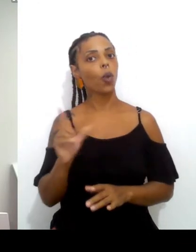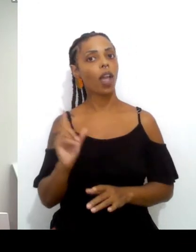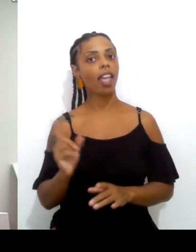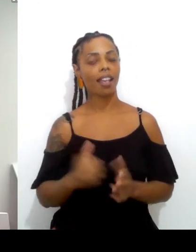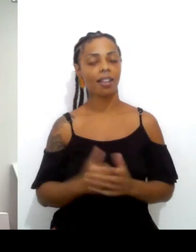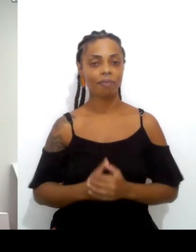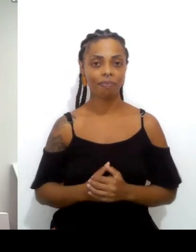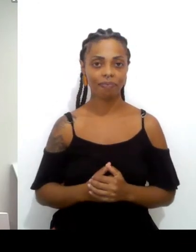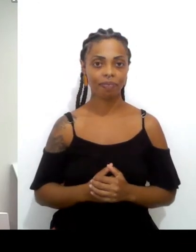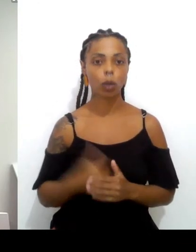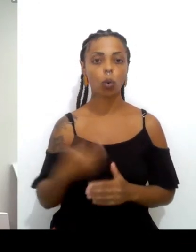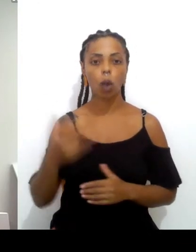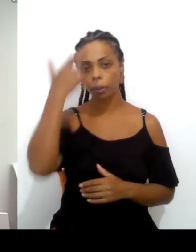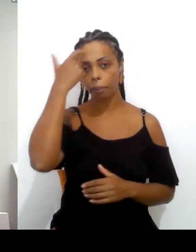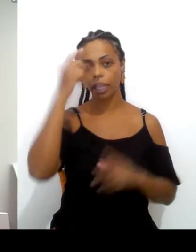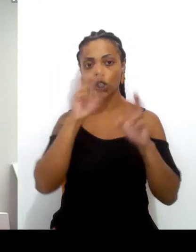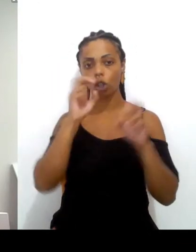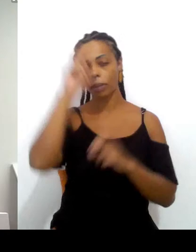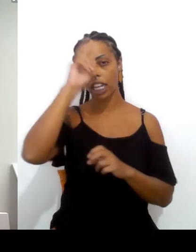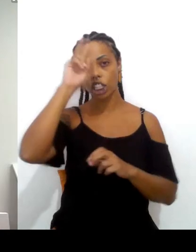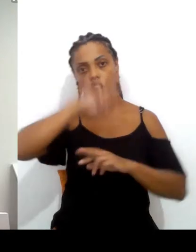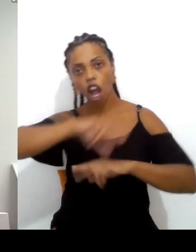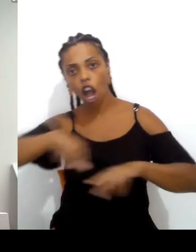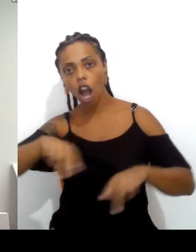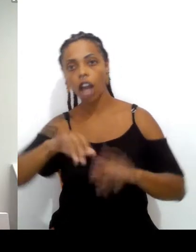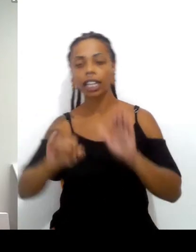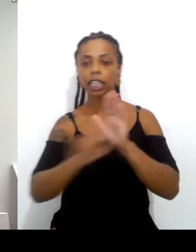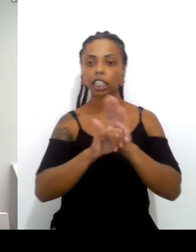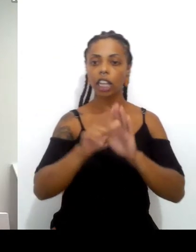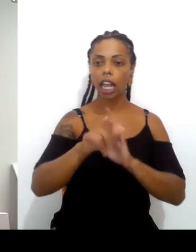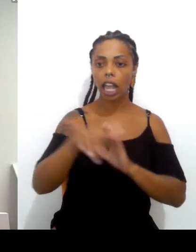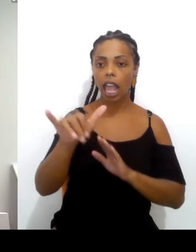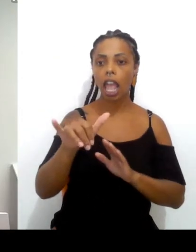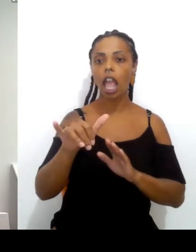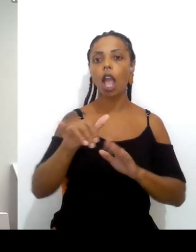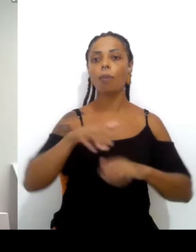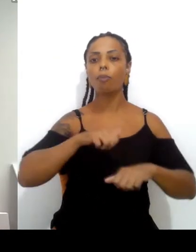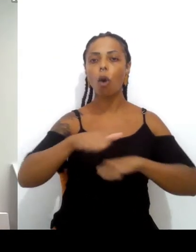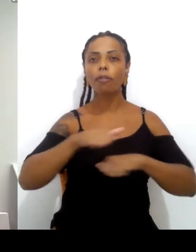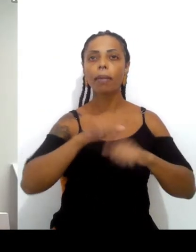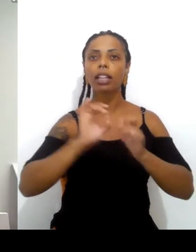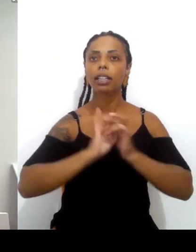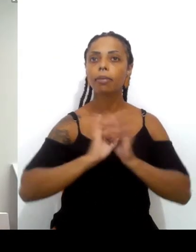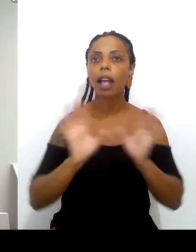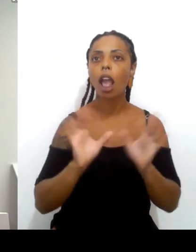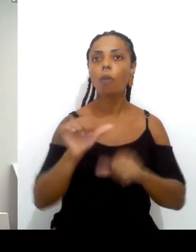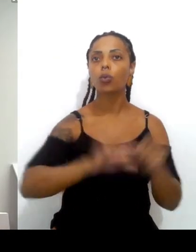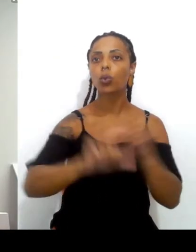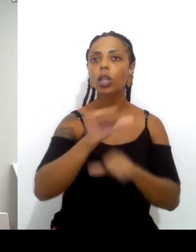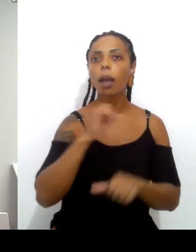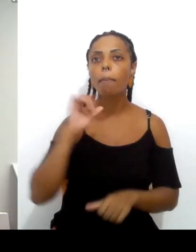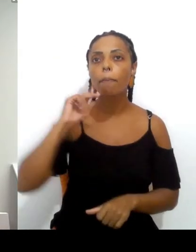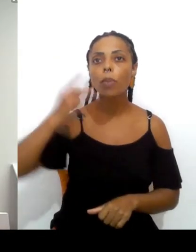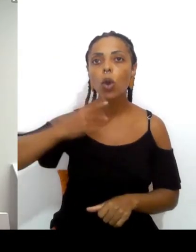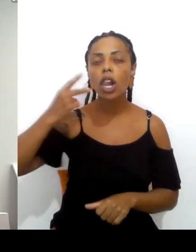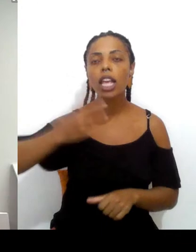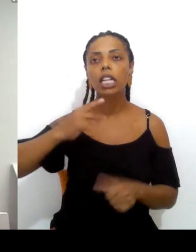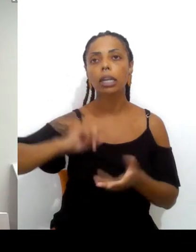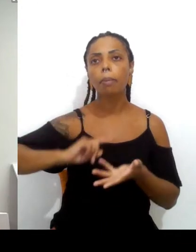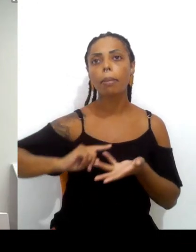na identidade gay no movimento de liberação uma dessas políticas a narrativas